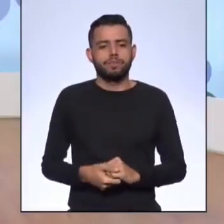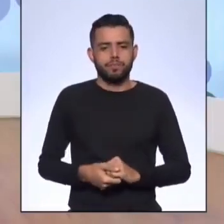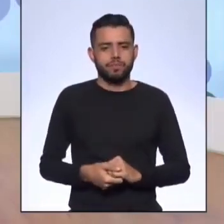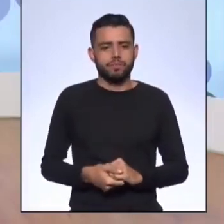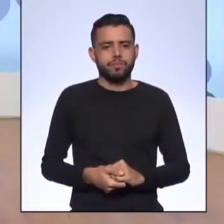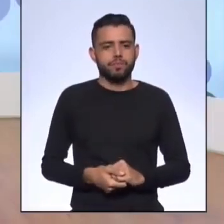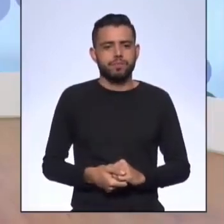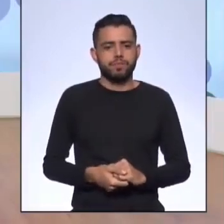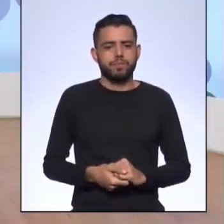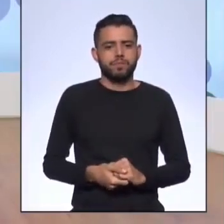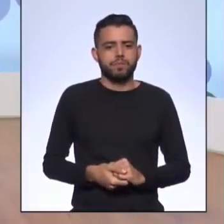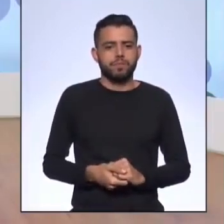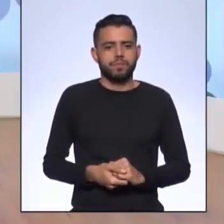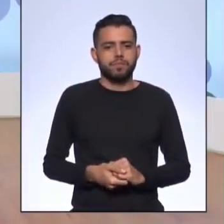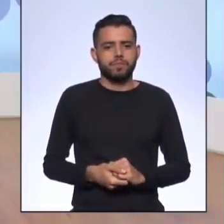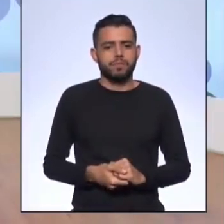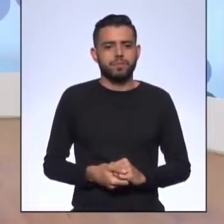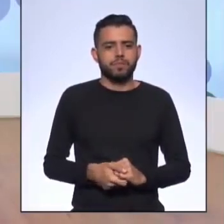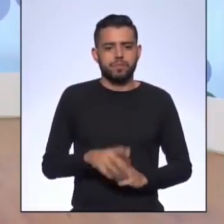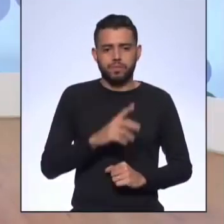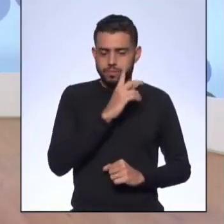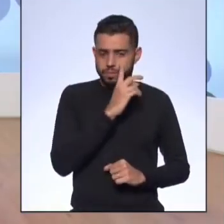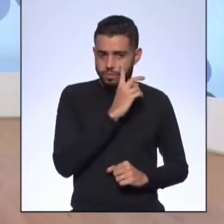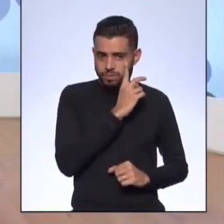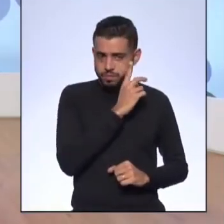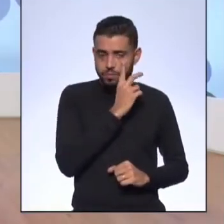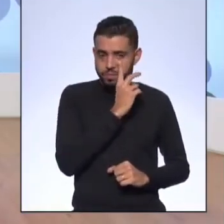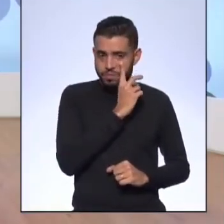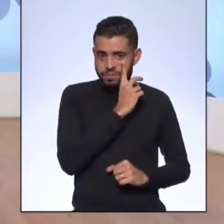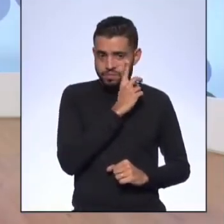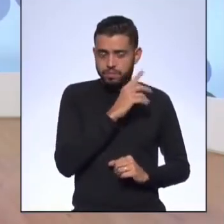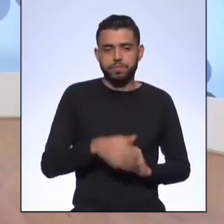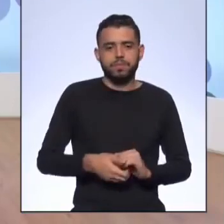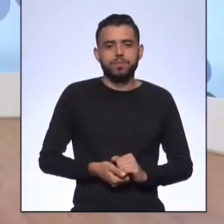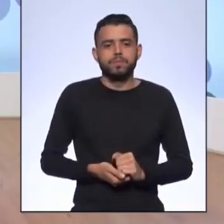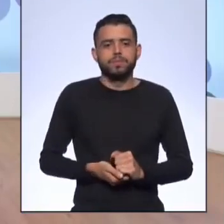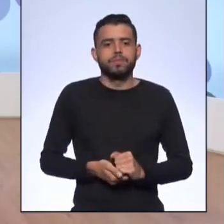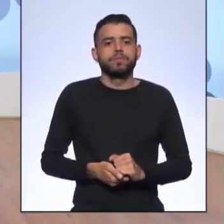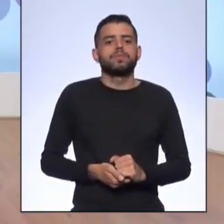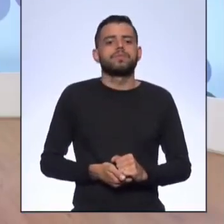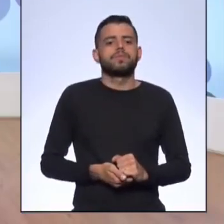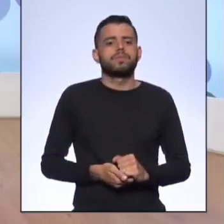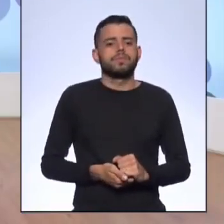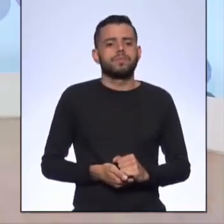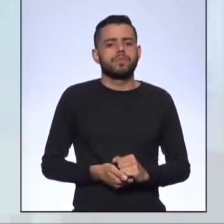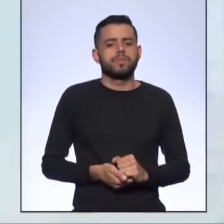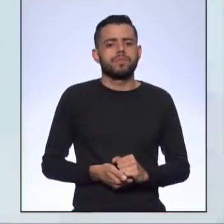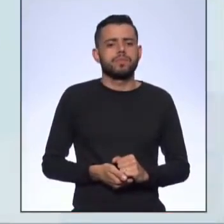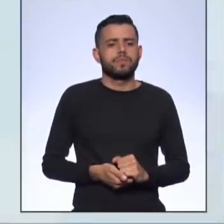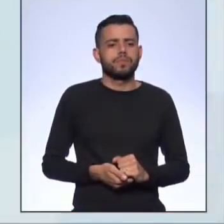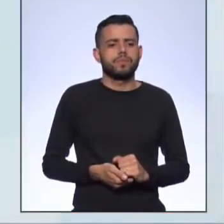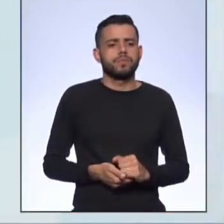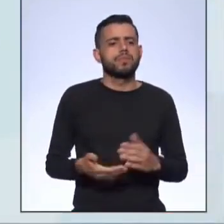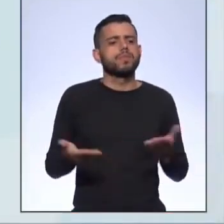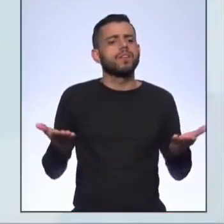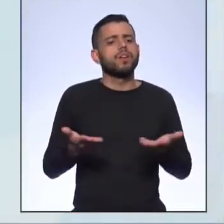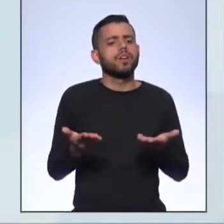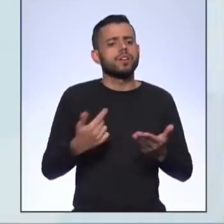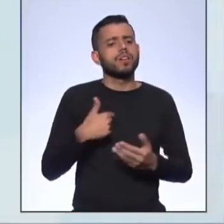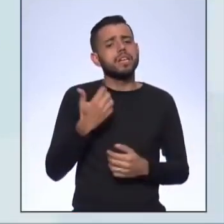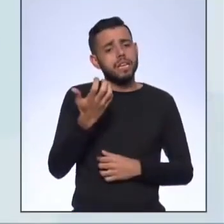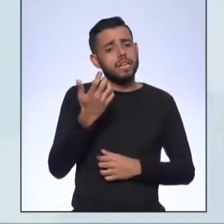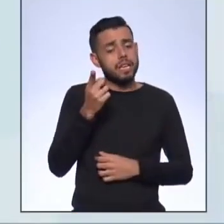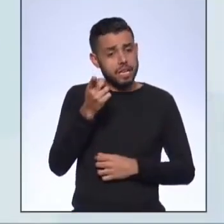vamos lá. Ele diz para a gente, voltando aí, ele quer saber, ó, um pé de ervilha,